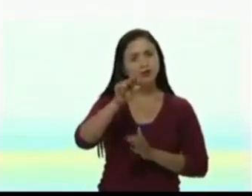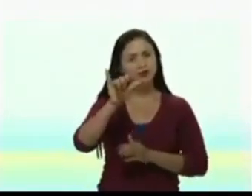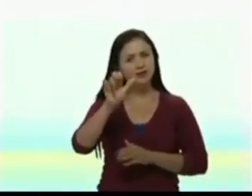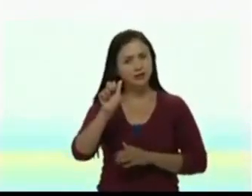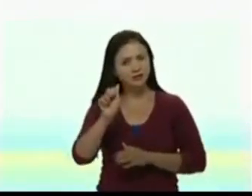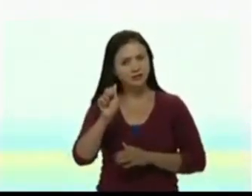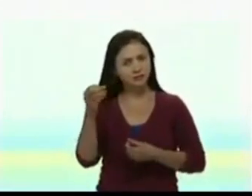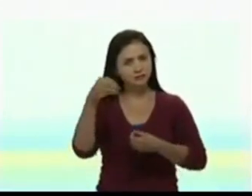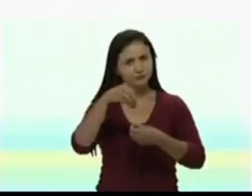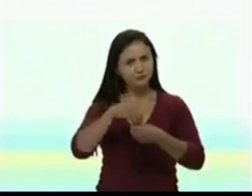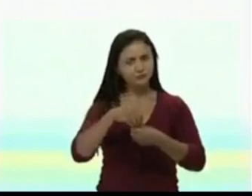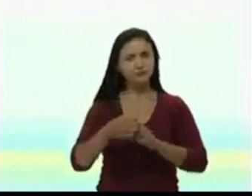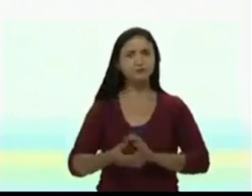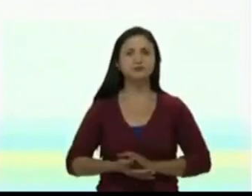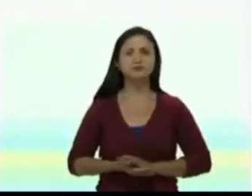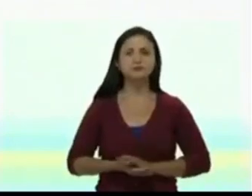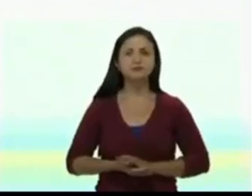questão.